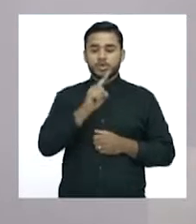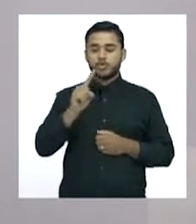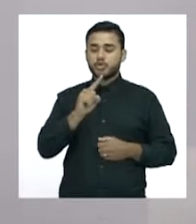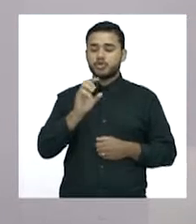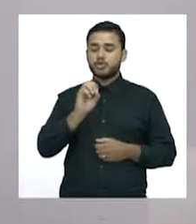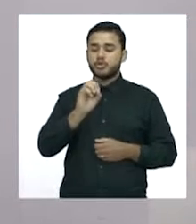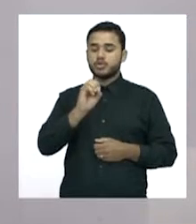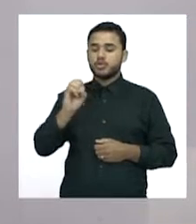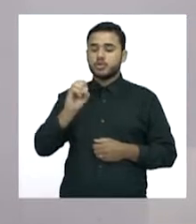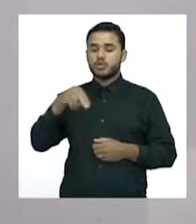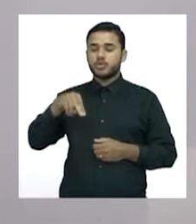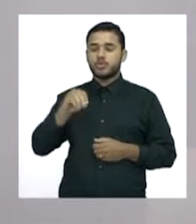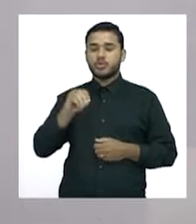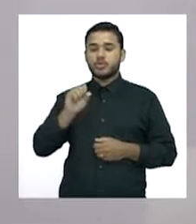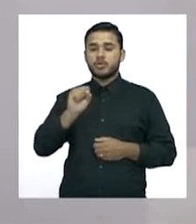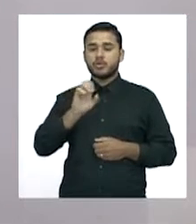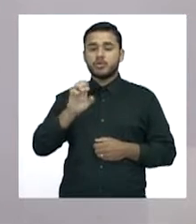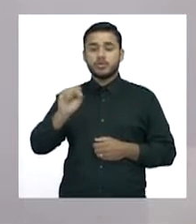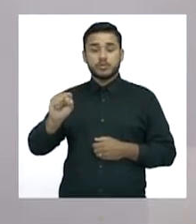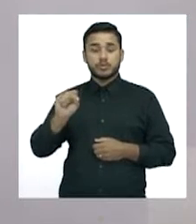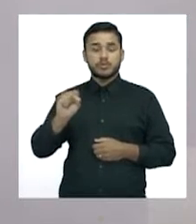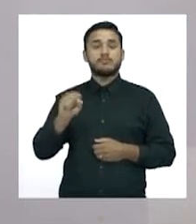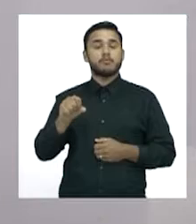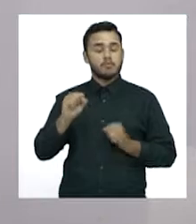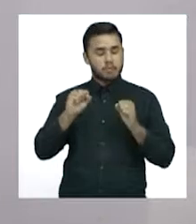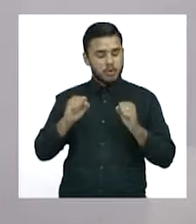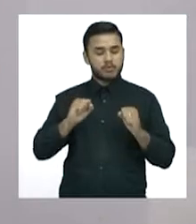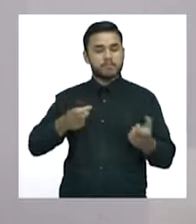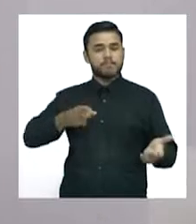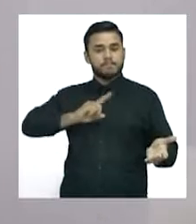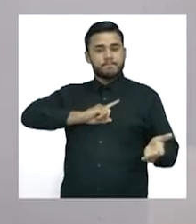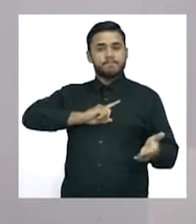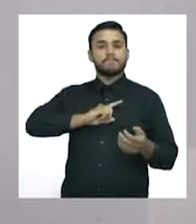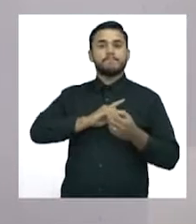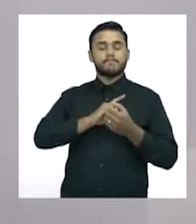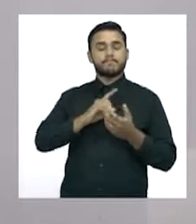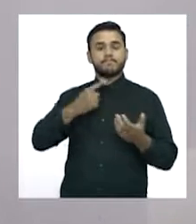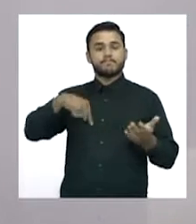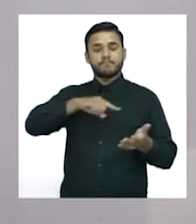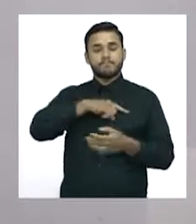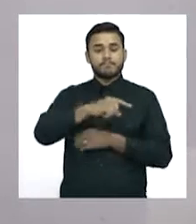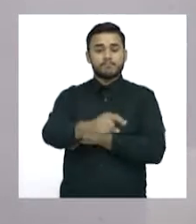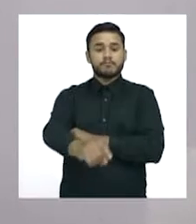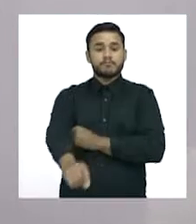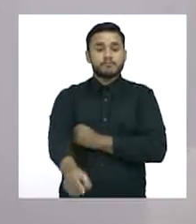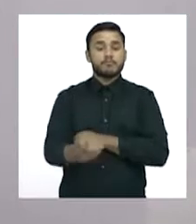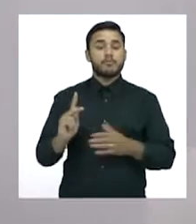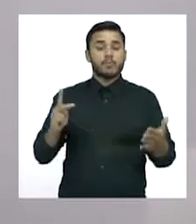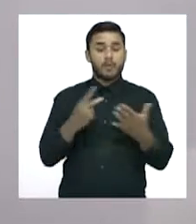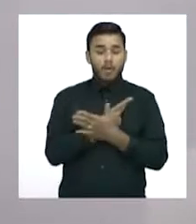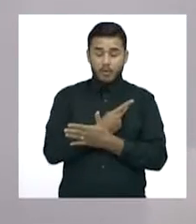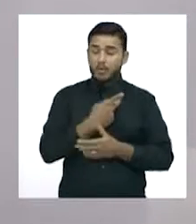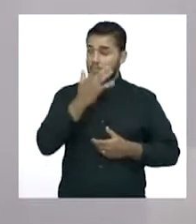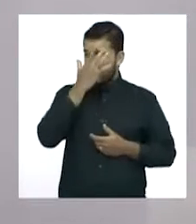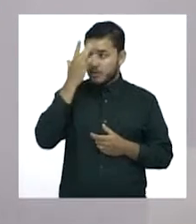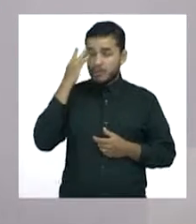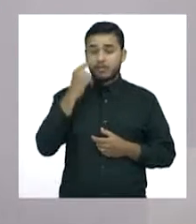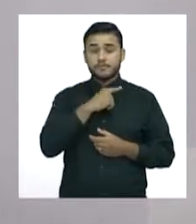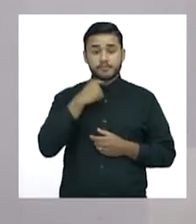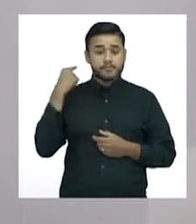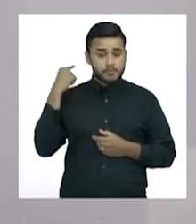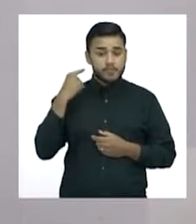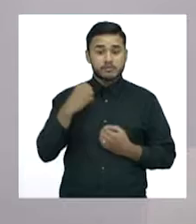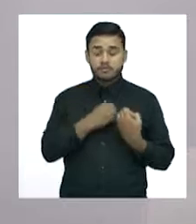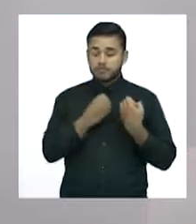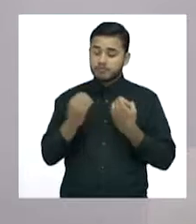podem ser transmitidas para o humano. A consequência disso pode ser, inclusive, a morte de pessoas próximas, não só as que